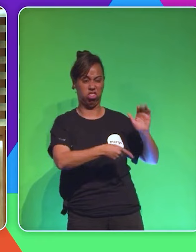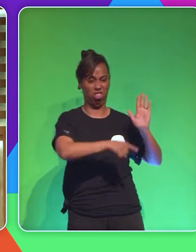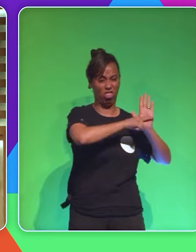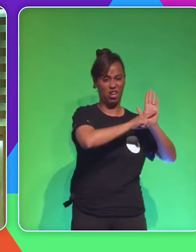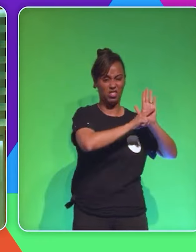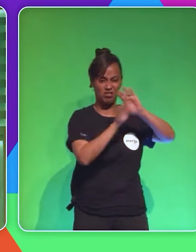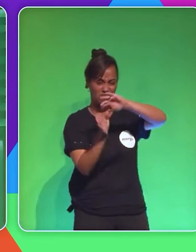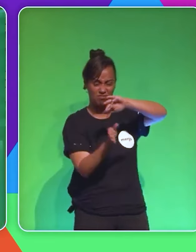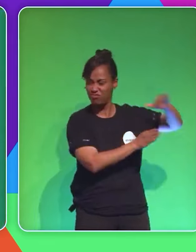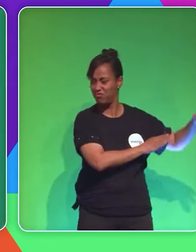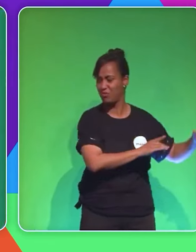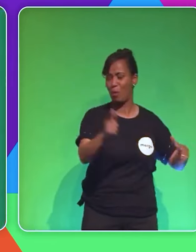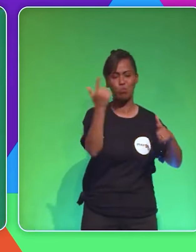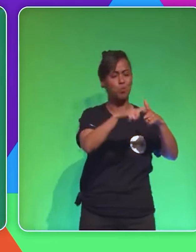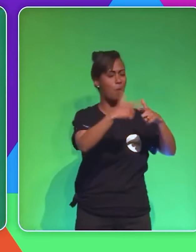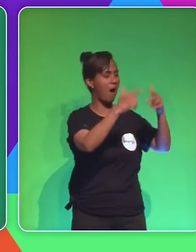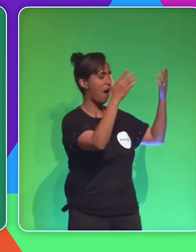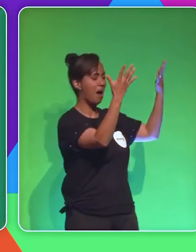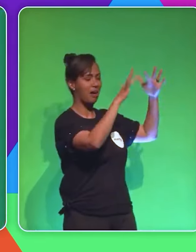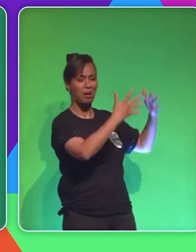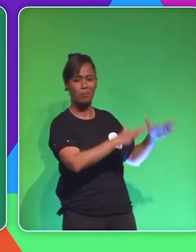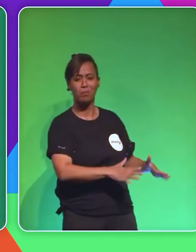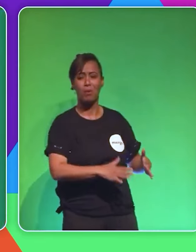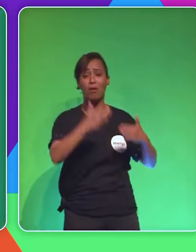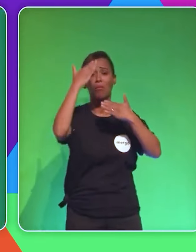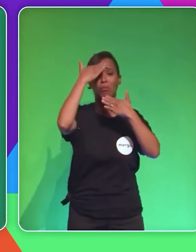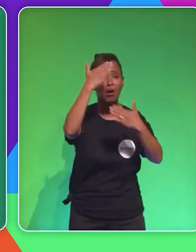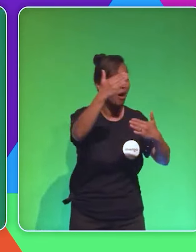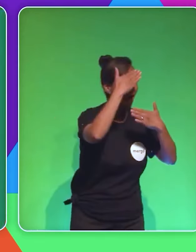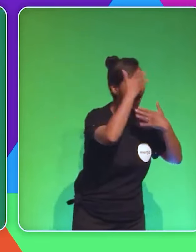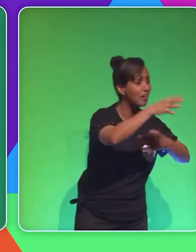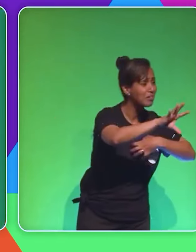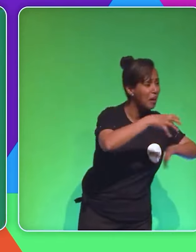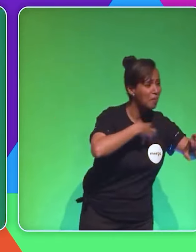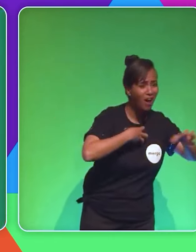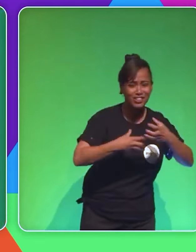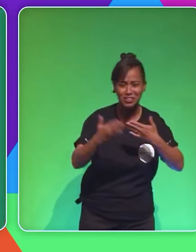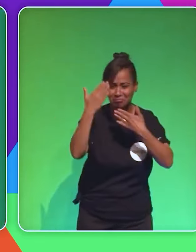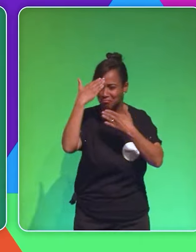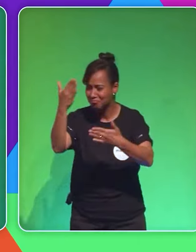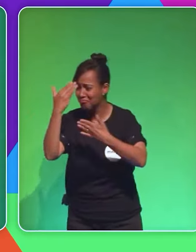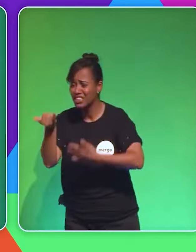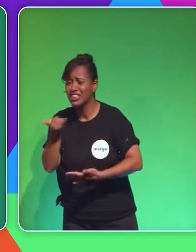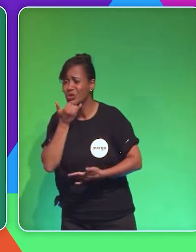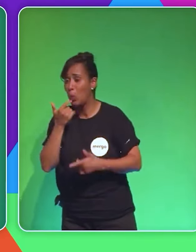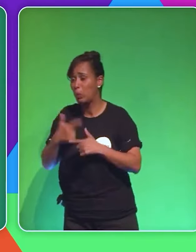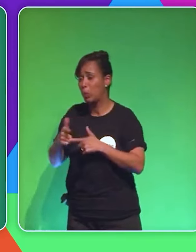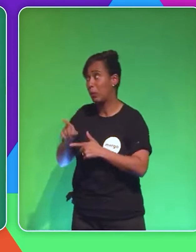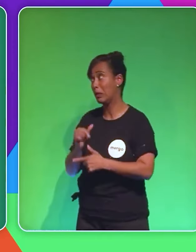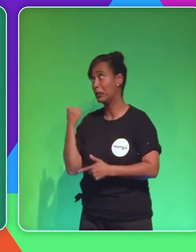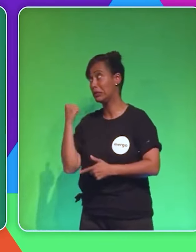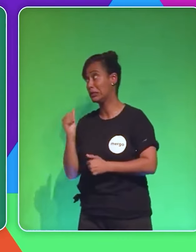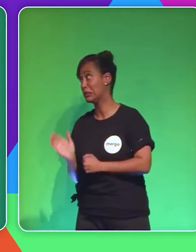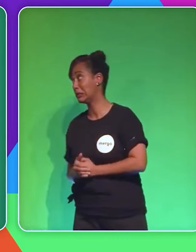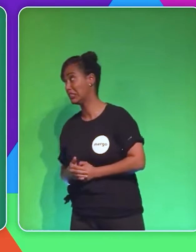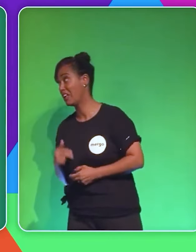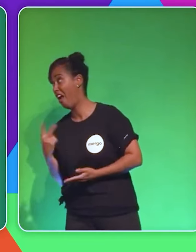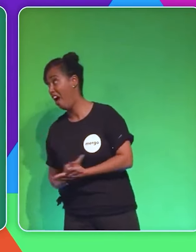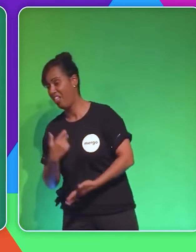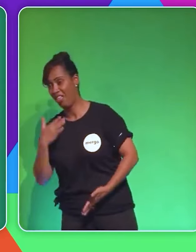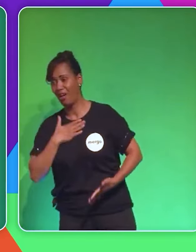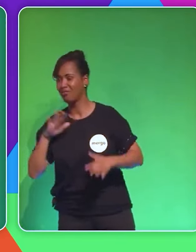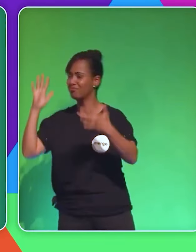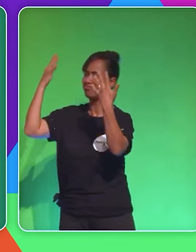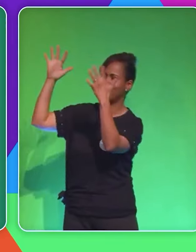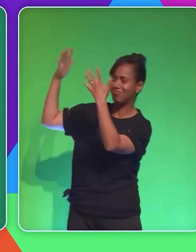problemas tá bom obrigado pela colaboração pela empatia desculpa o pessoal da técnica foi culpa minha Uma